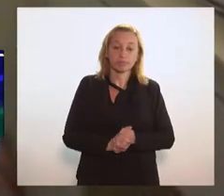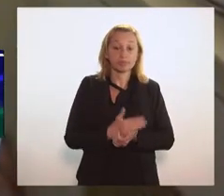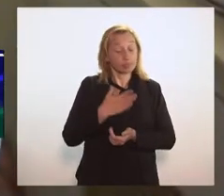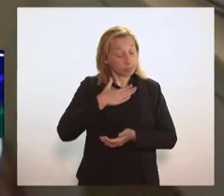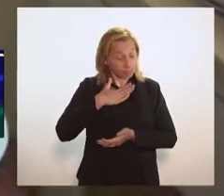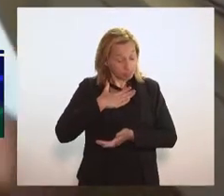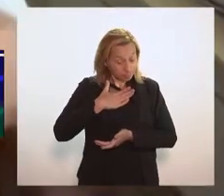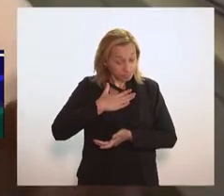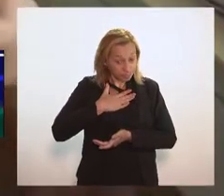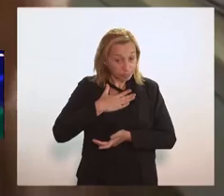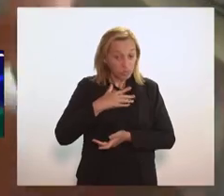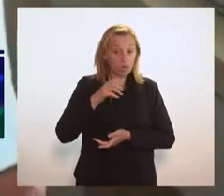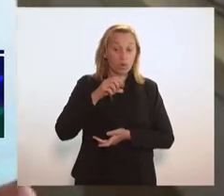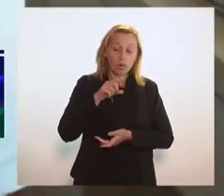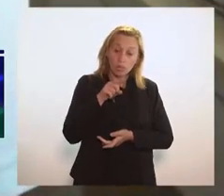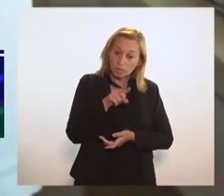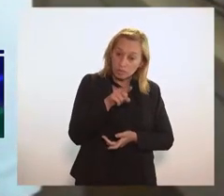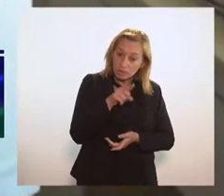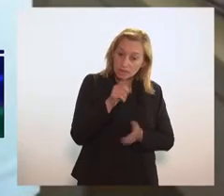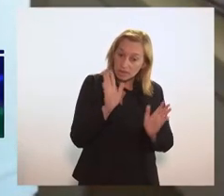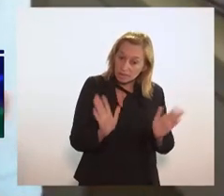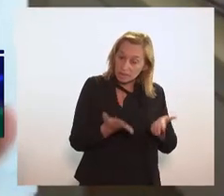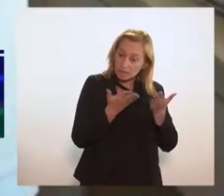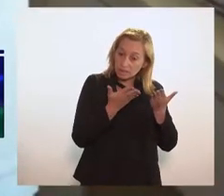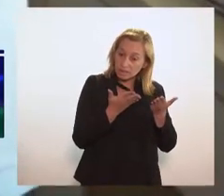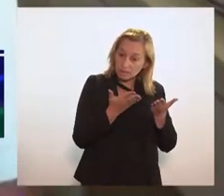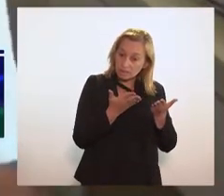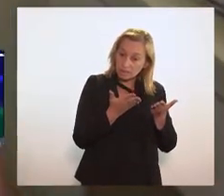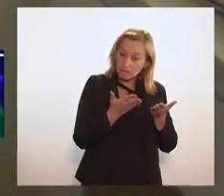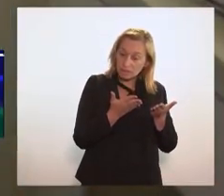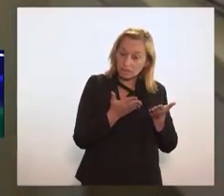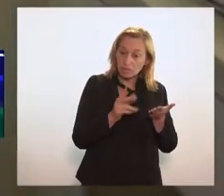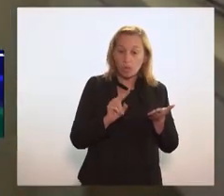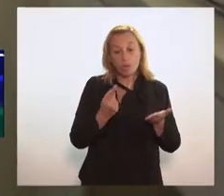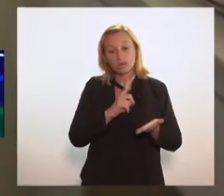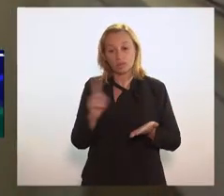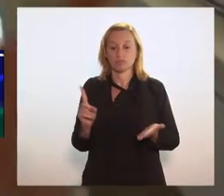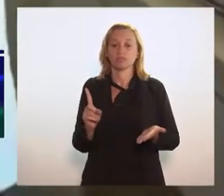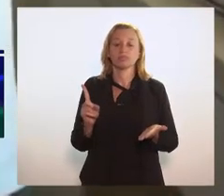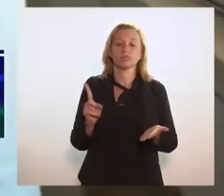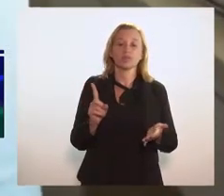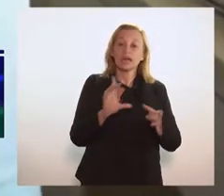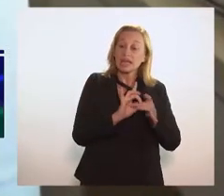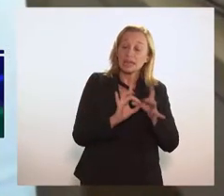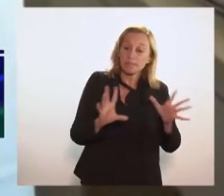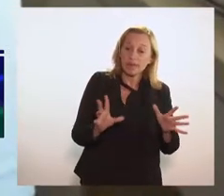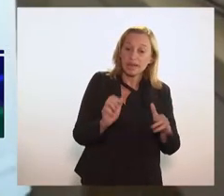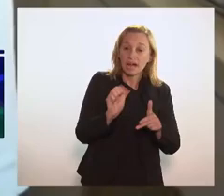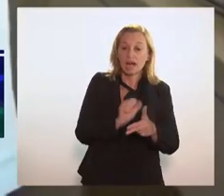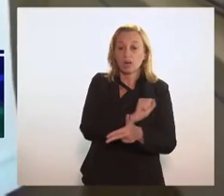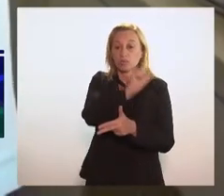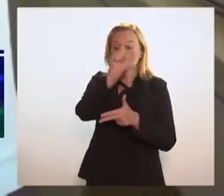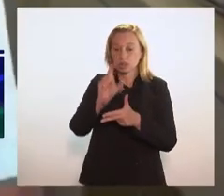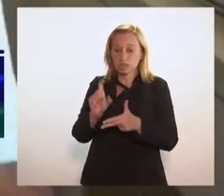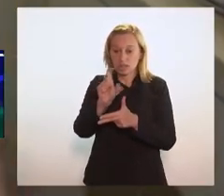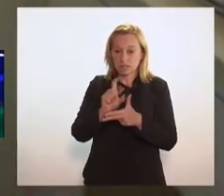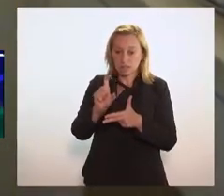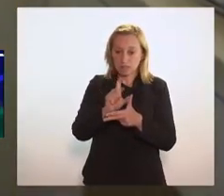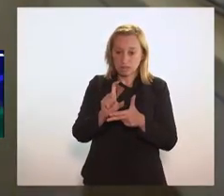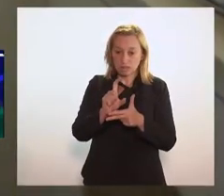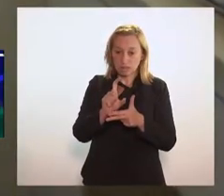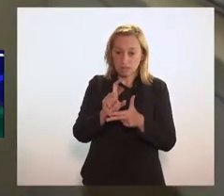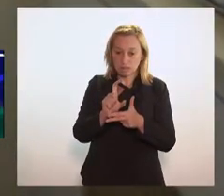mim, ou você dá incentivo no parlamento ou não dá. Autorizar o executivo a